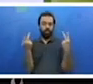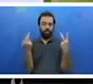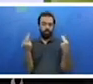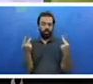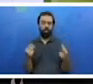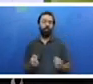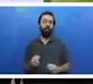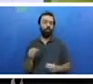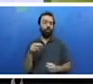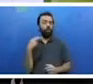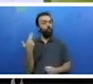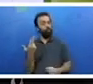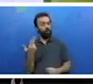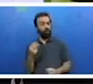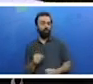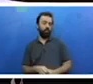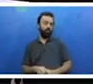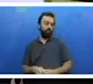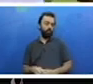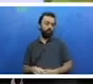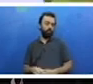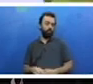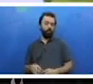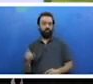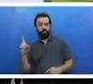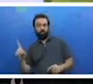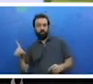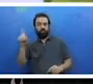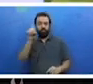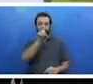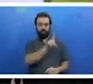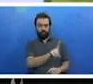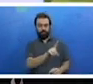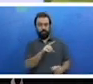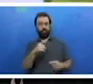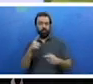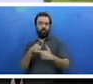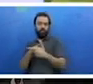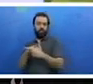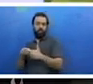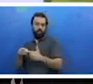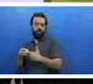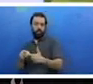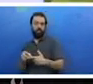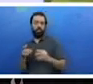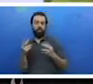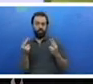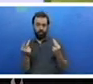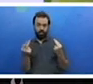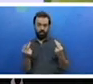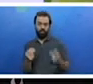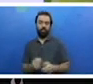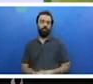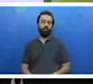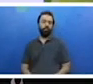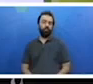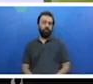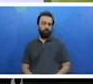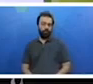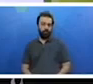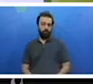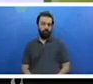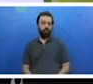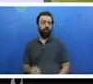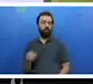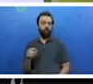Ou, se eu for de uma maior para uma menor, dividido. Ok? Só que o que é